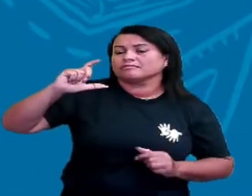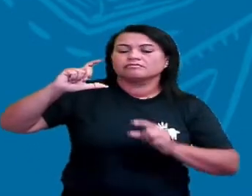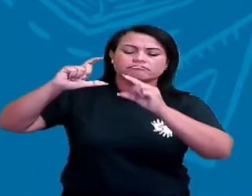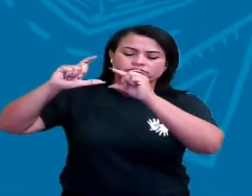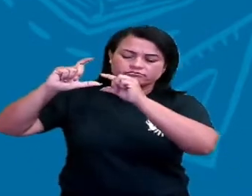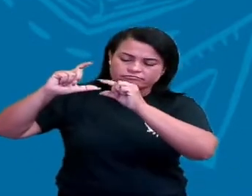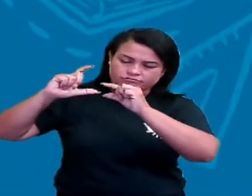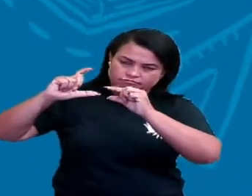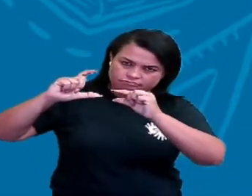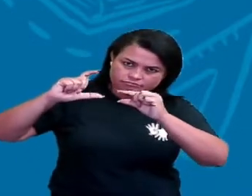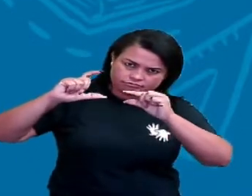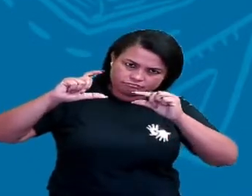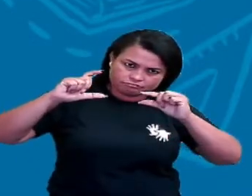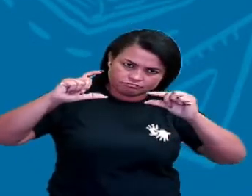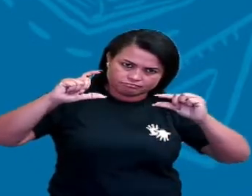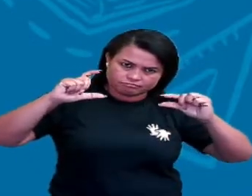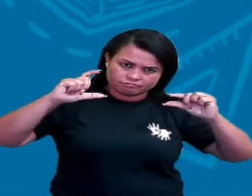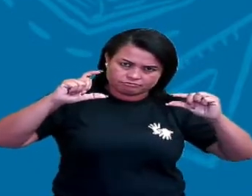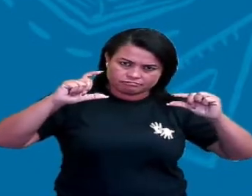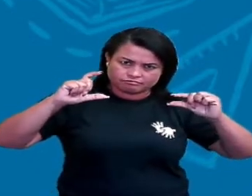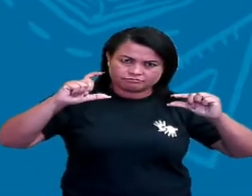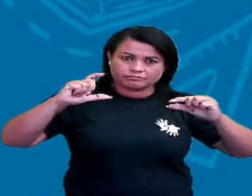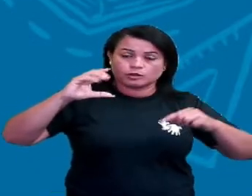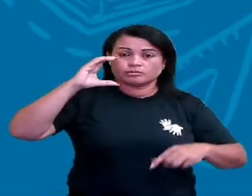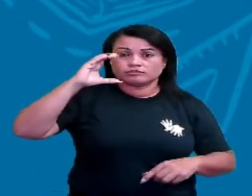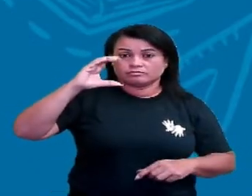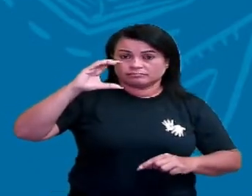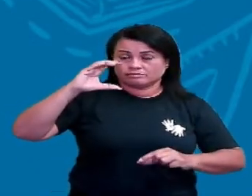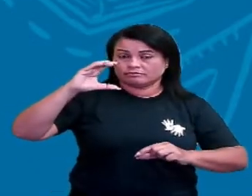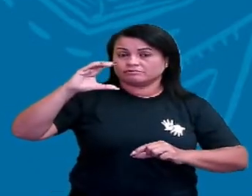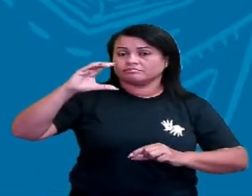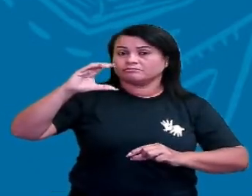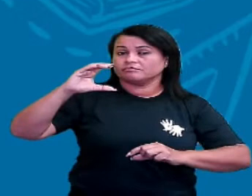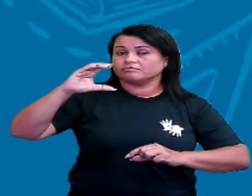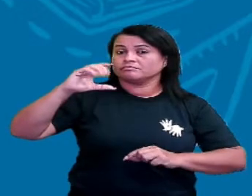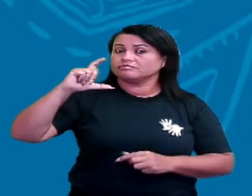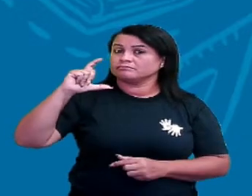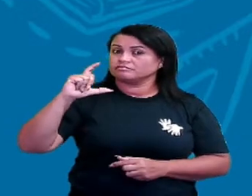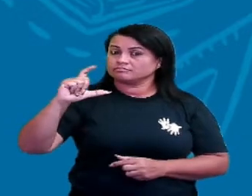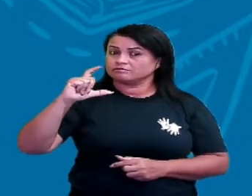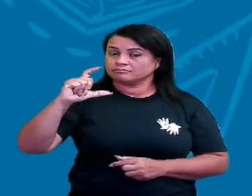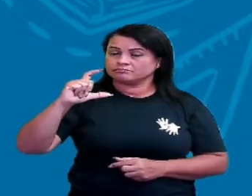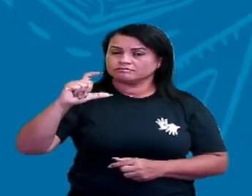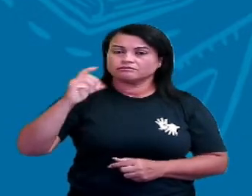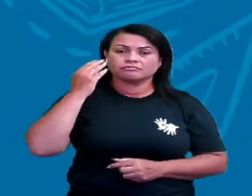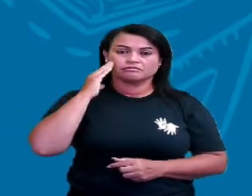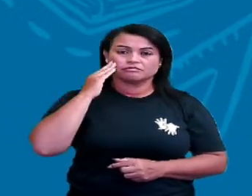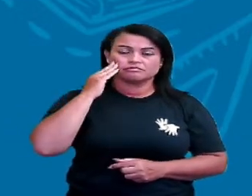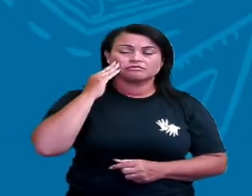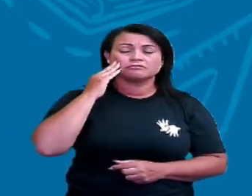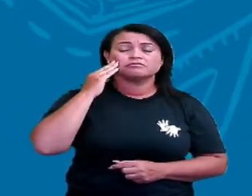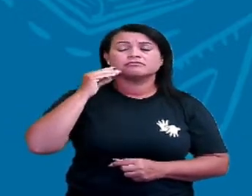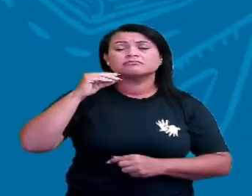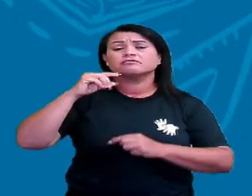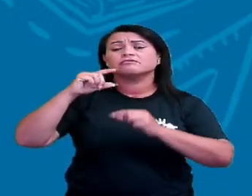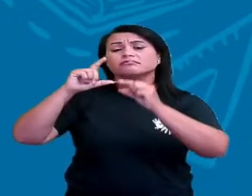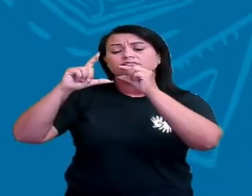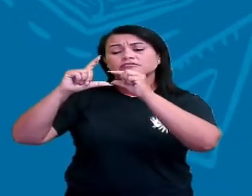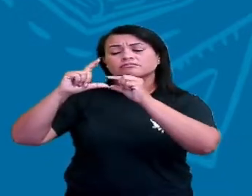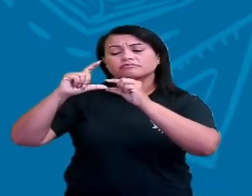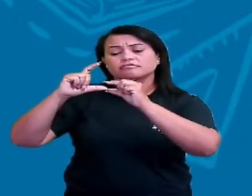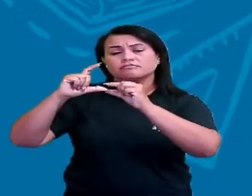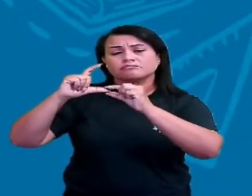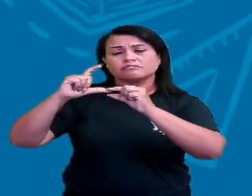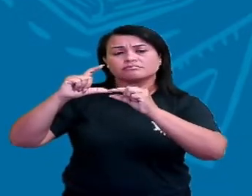a gente faz o uso, ó, do C maiúsculo, que é a primeira letrinha do meu nome. As outras